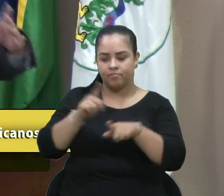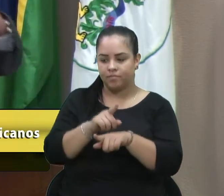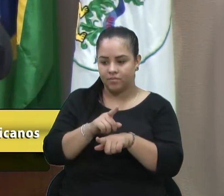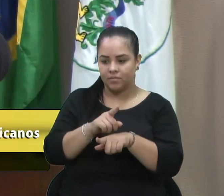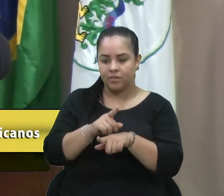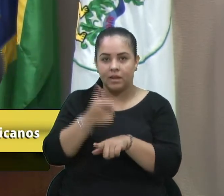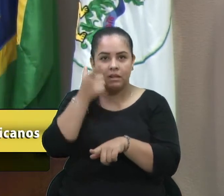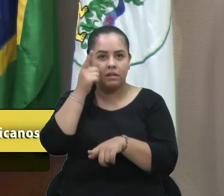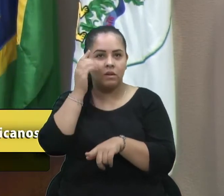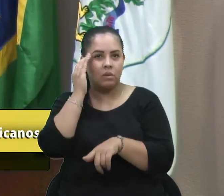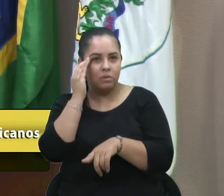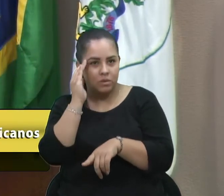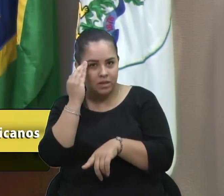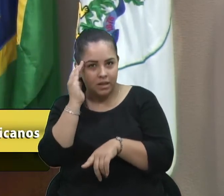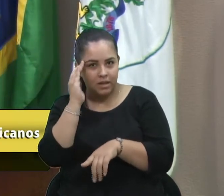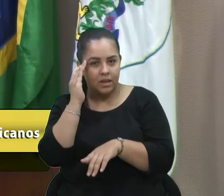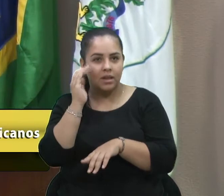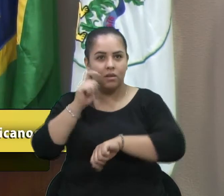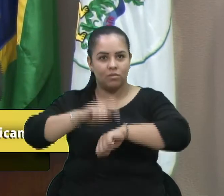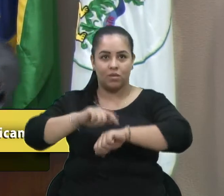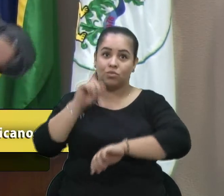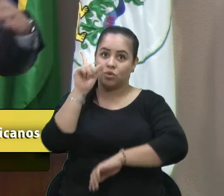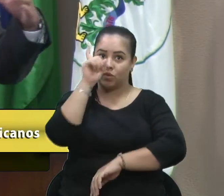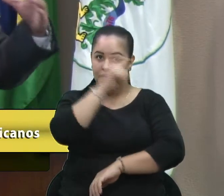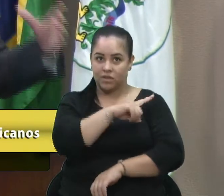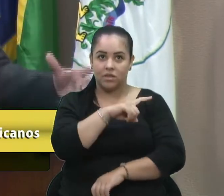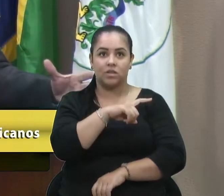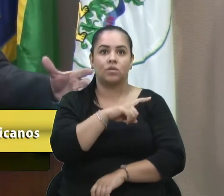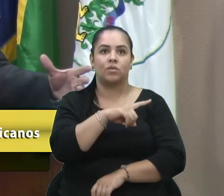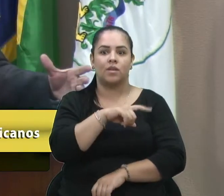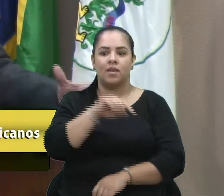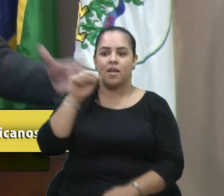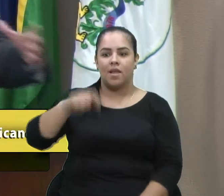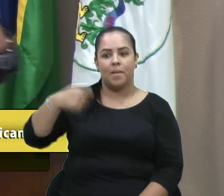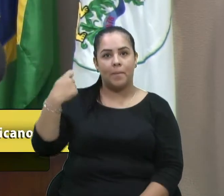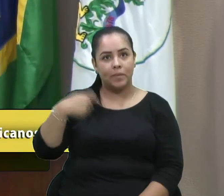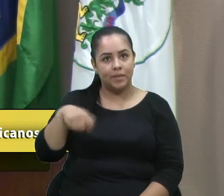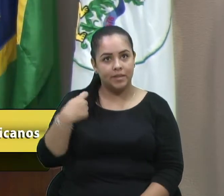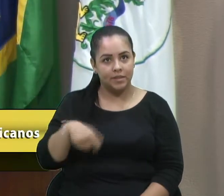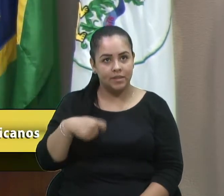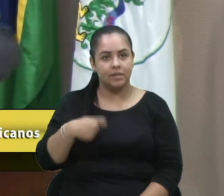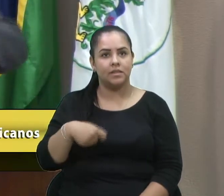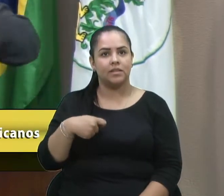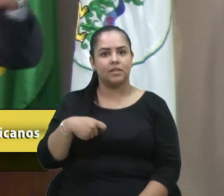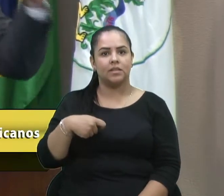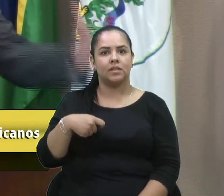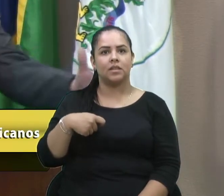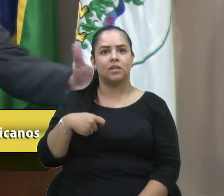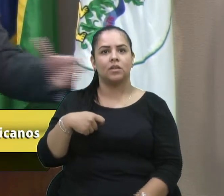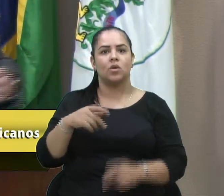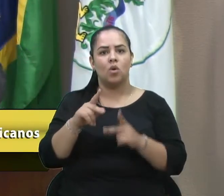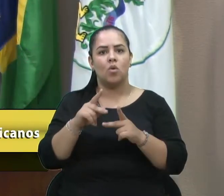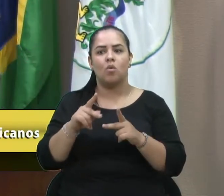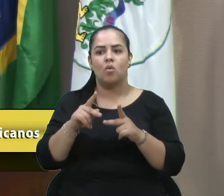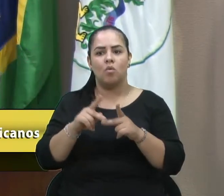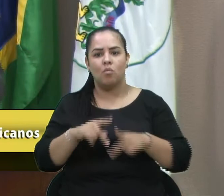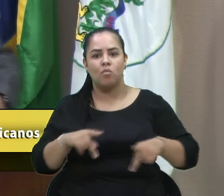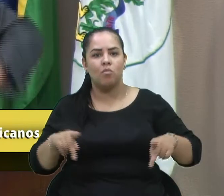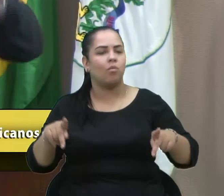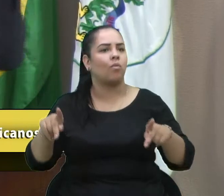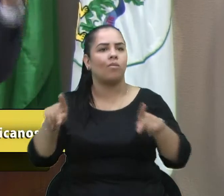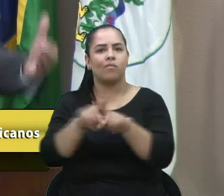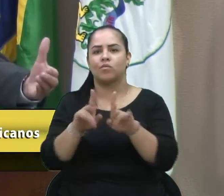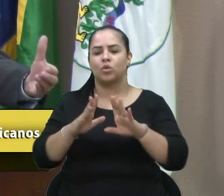estamos num momento difícil, e ela precisa dar para a população, de todos os anos que ela teve o privilégio